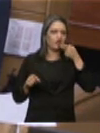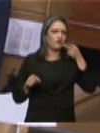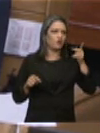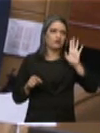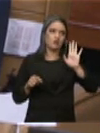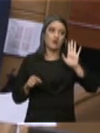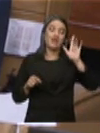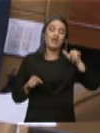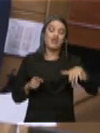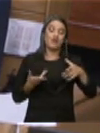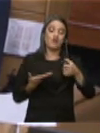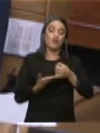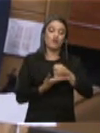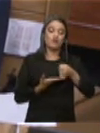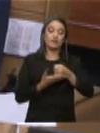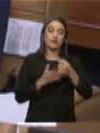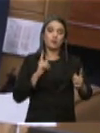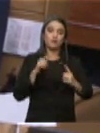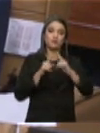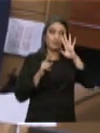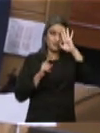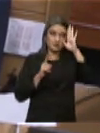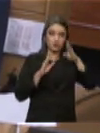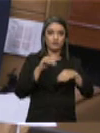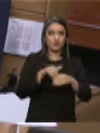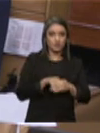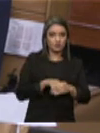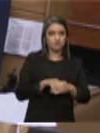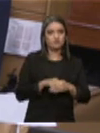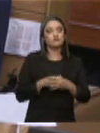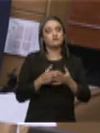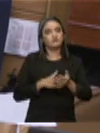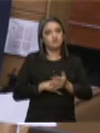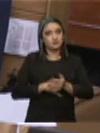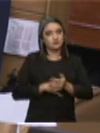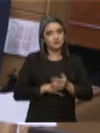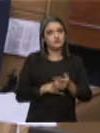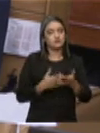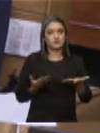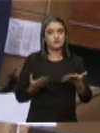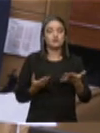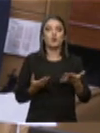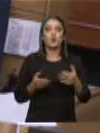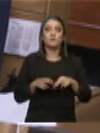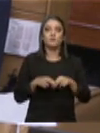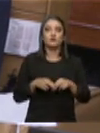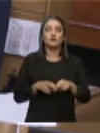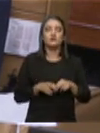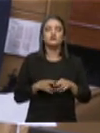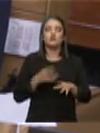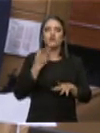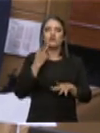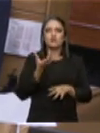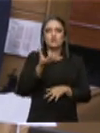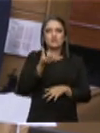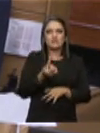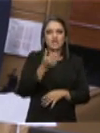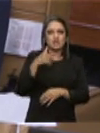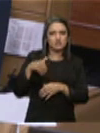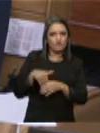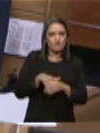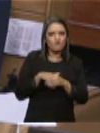eu suscito a vigência do entendimento a partir de aqui e 6 votos capitaneados por